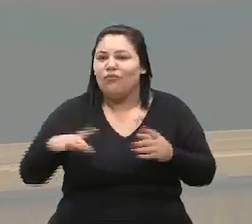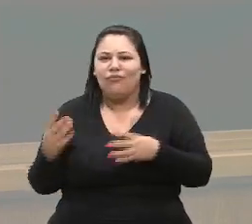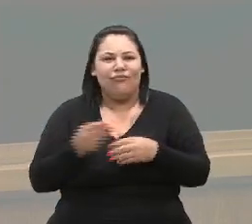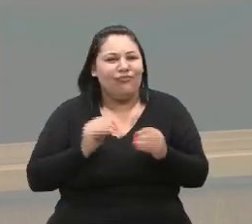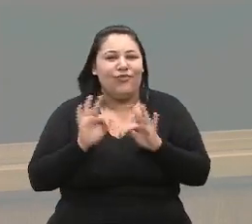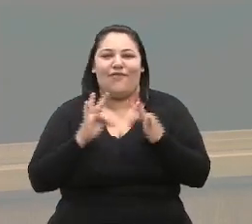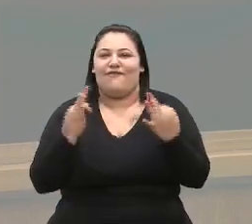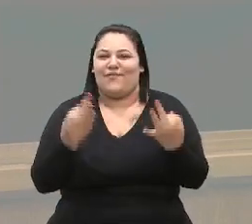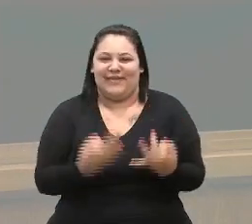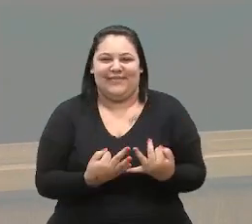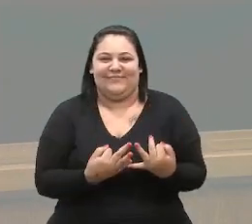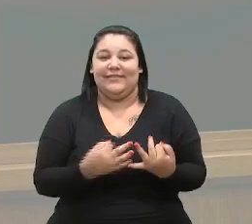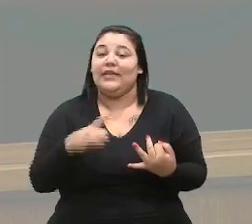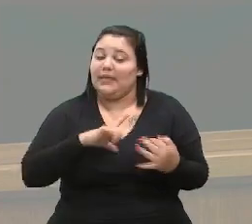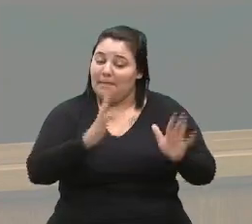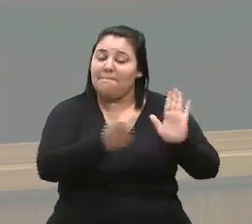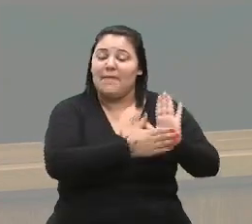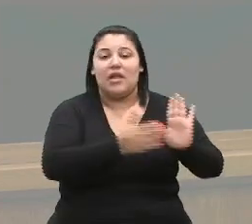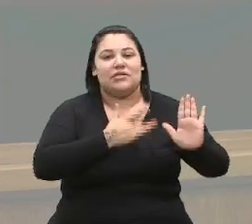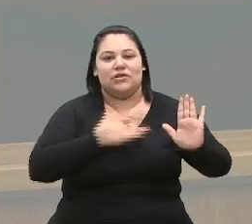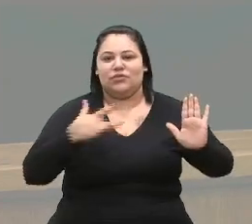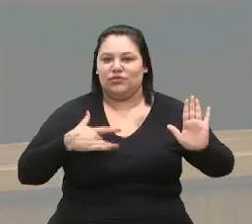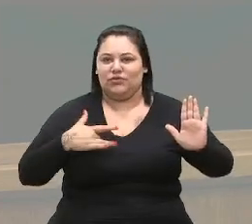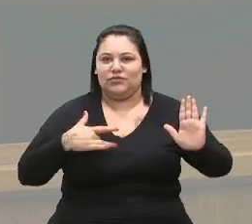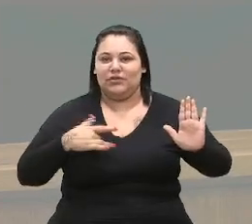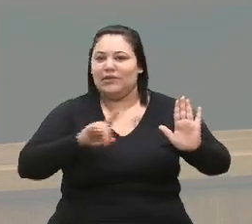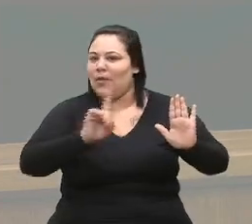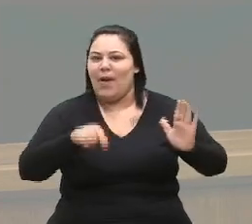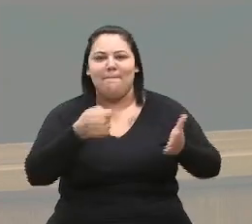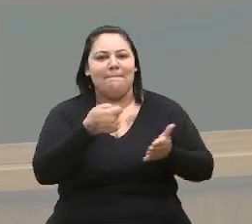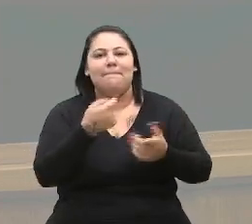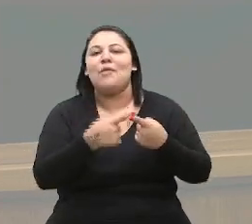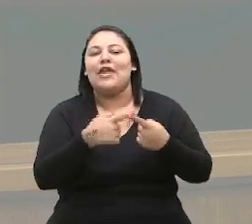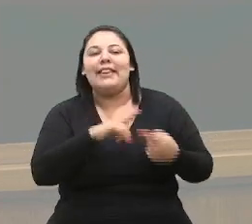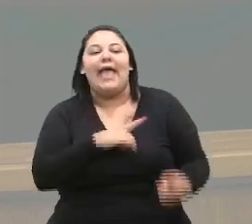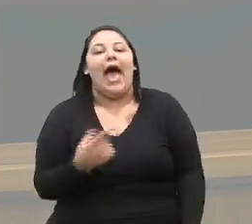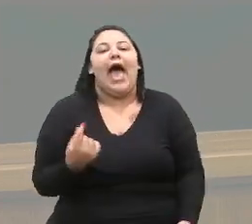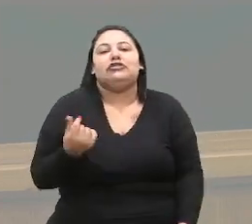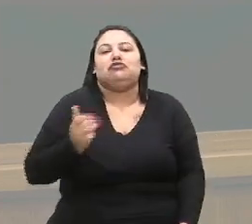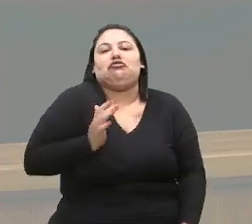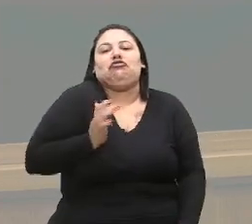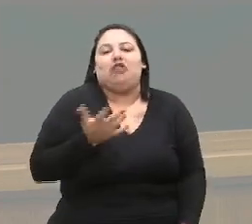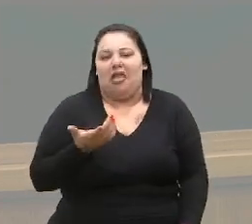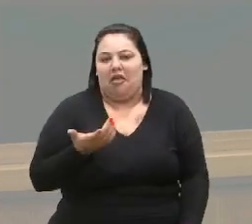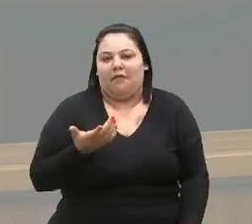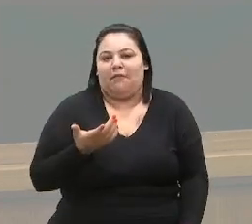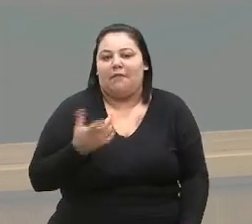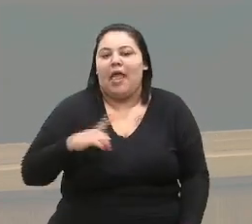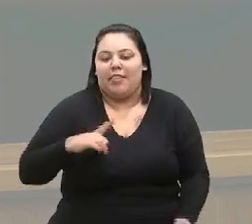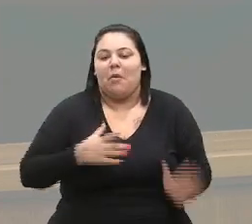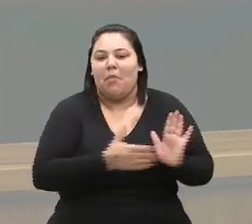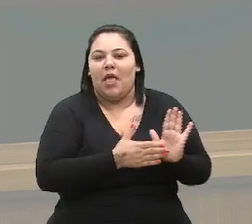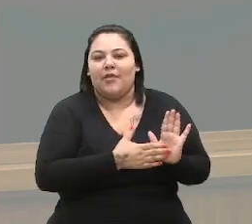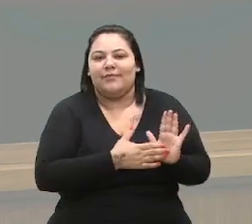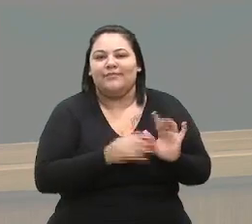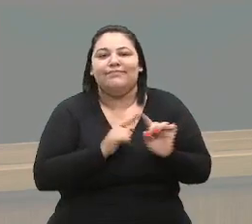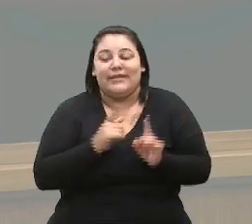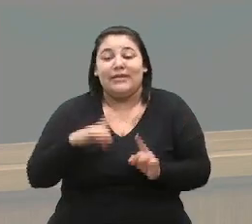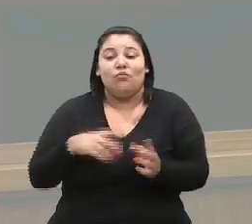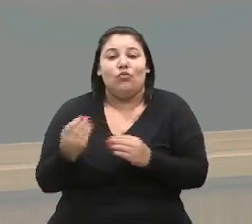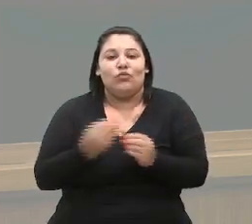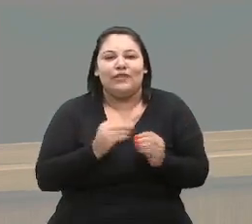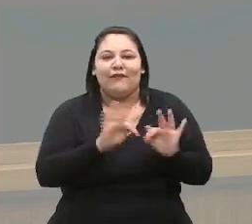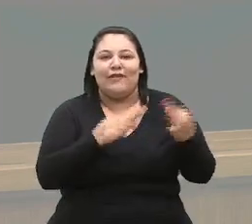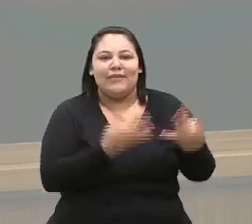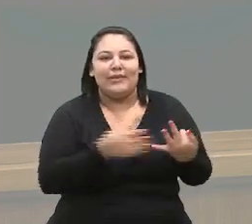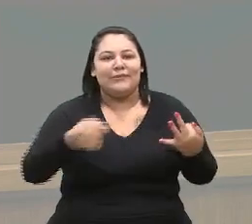famílias que têm plano de saúde, não porque têm condições. Tem muitas famílias que, às vezes, se privam de outra